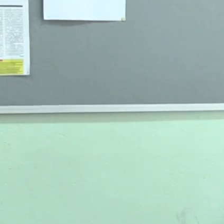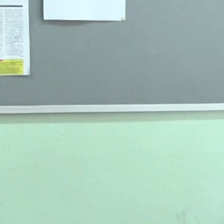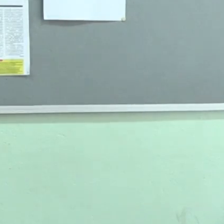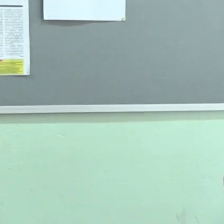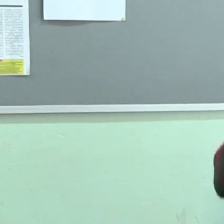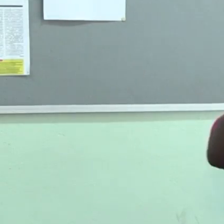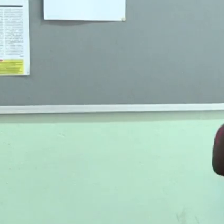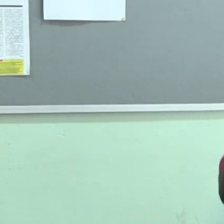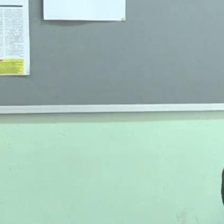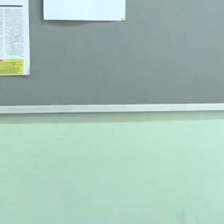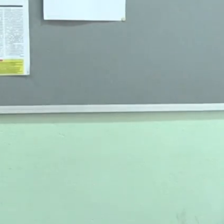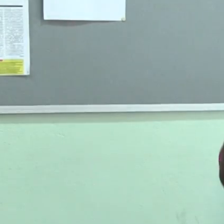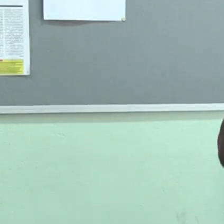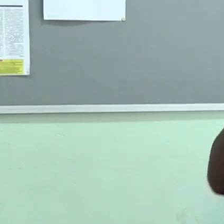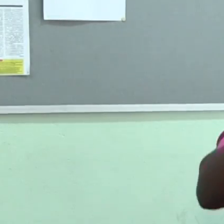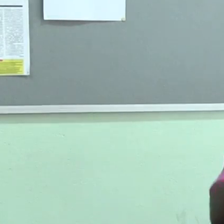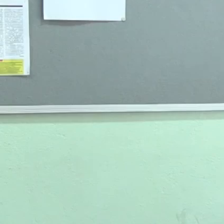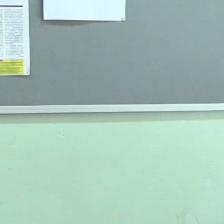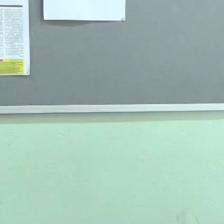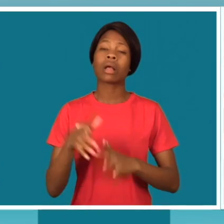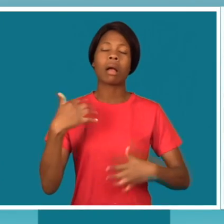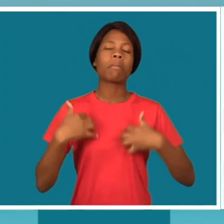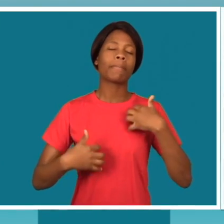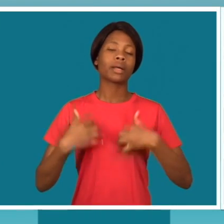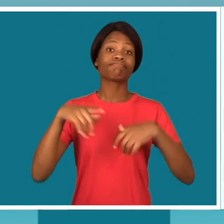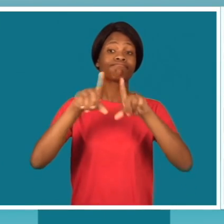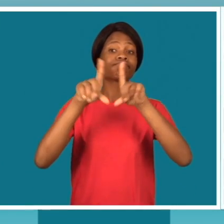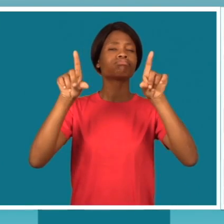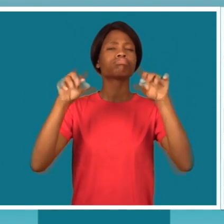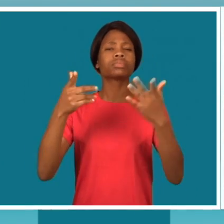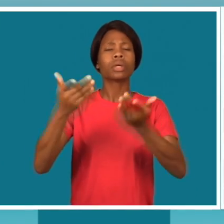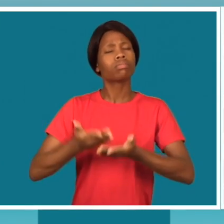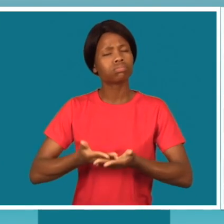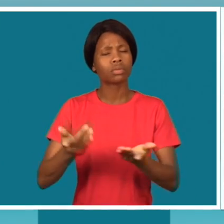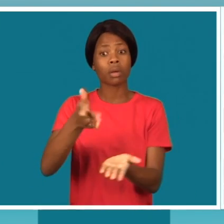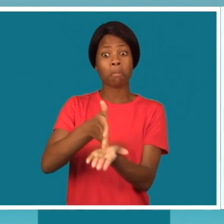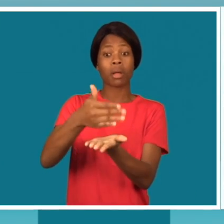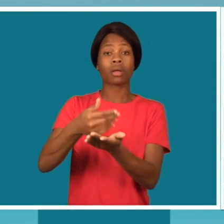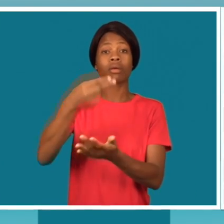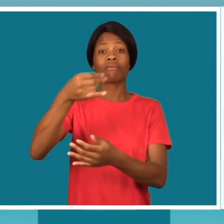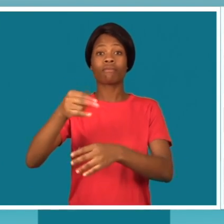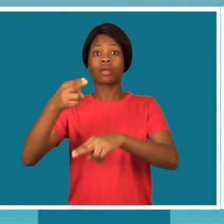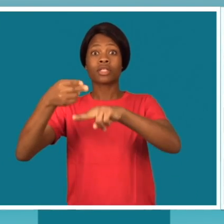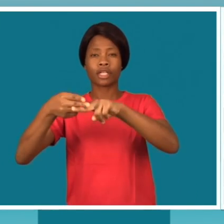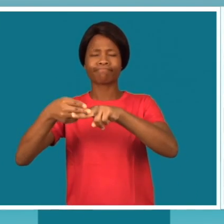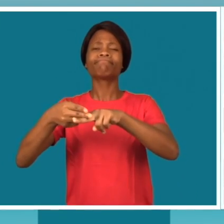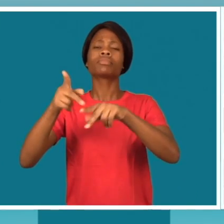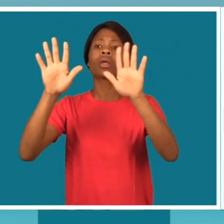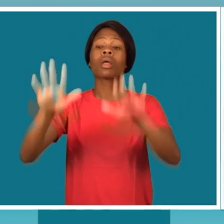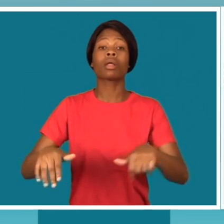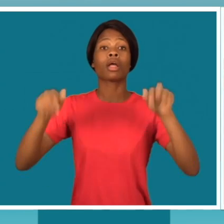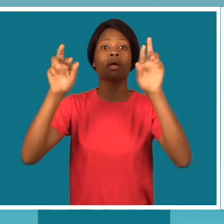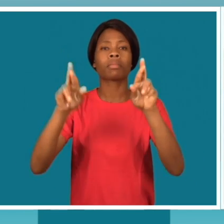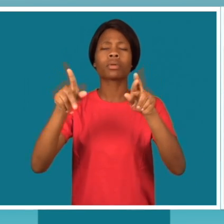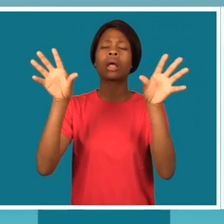tratamento até o combate a este mal. A preocupação por este assunto surge depois da apresentação